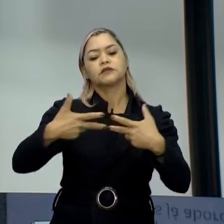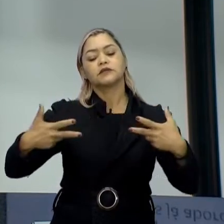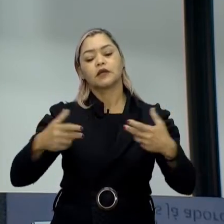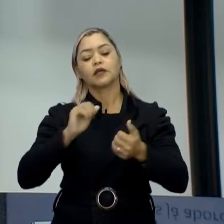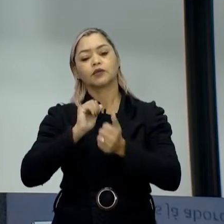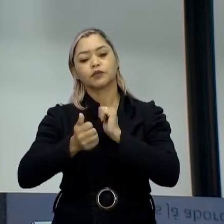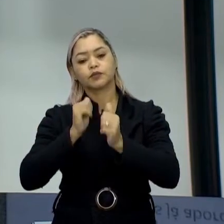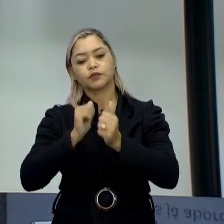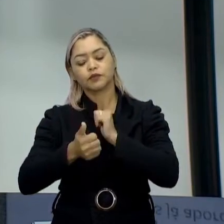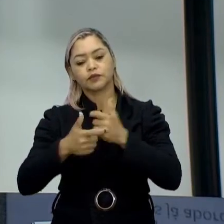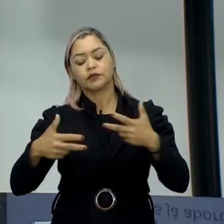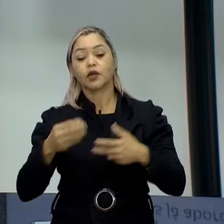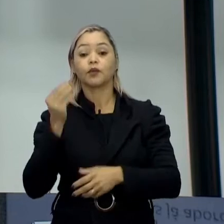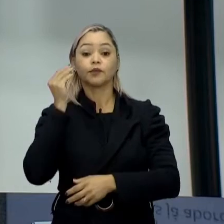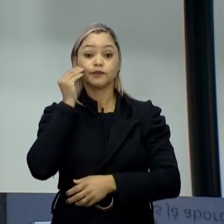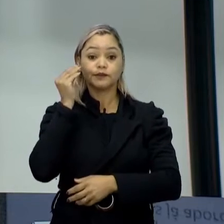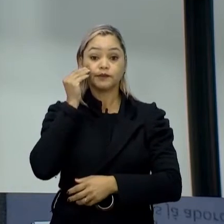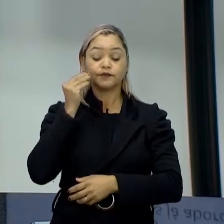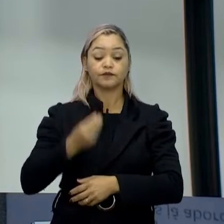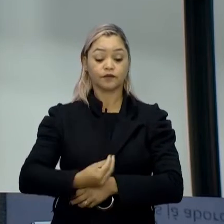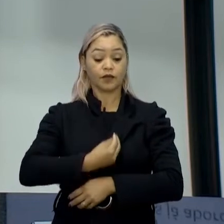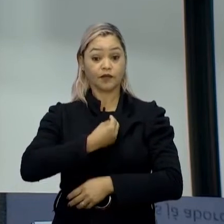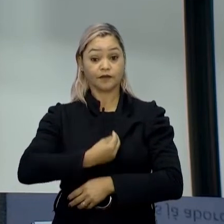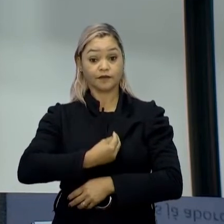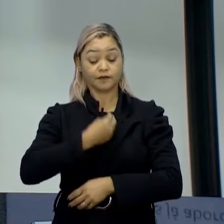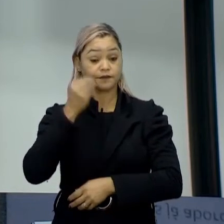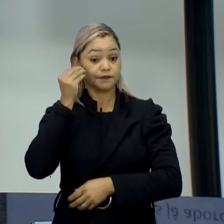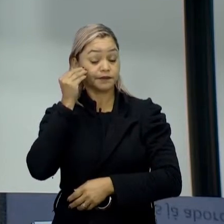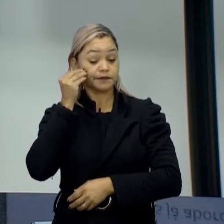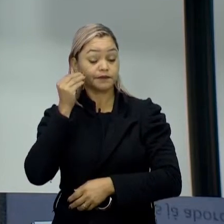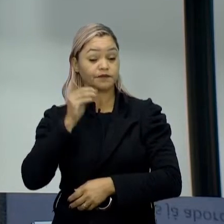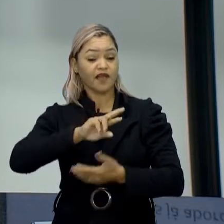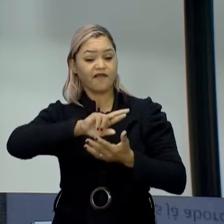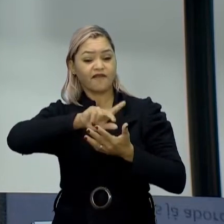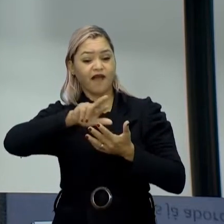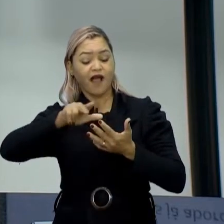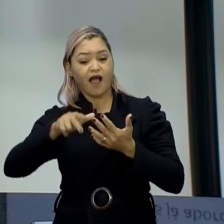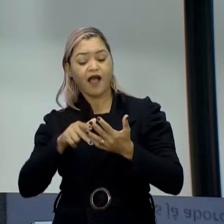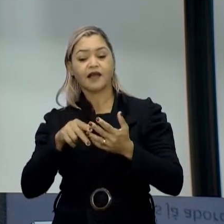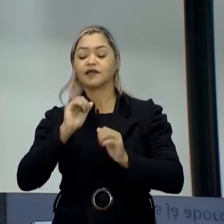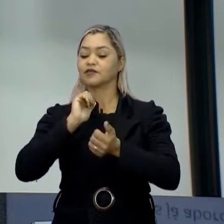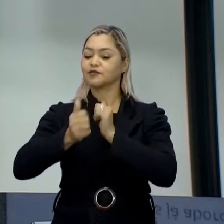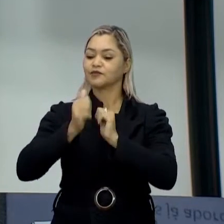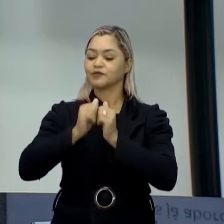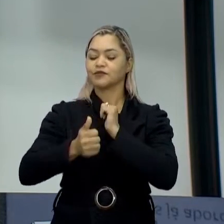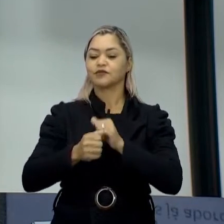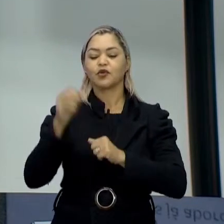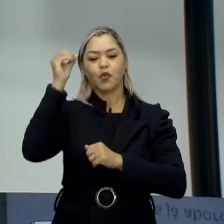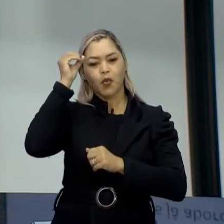aí a oportunidade de vivenciar várias modalidades esportivas com